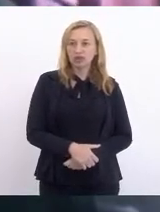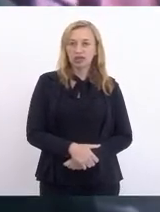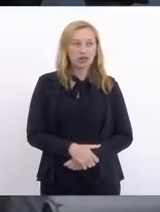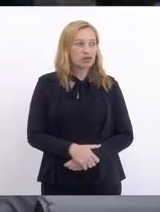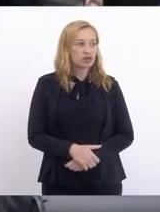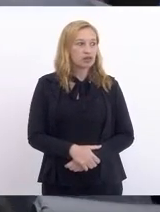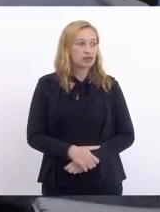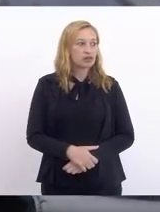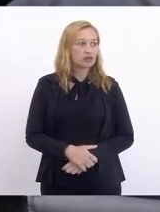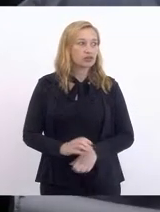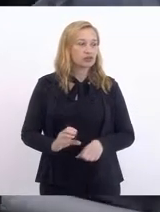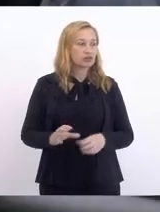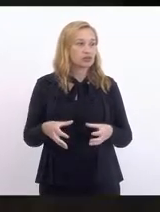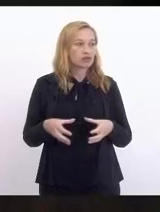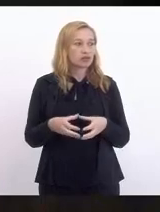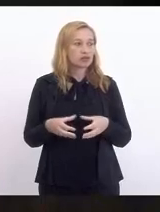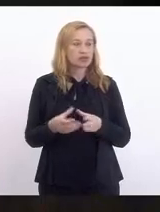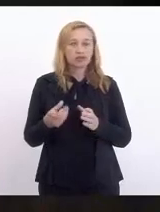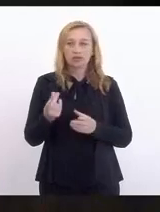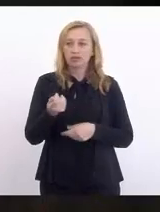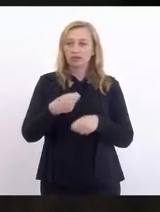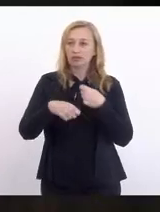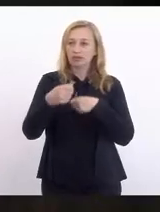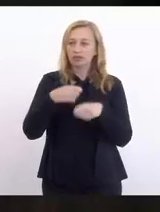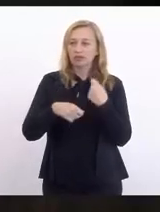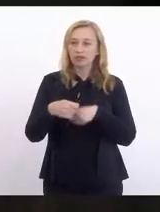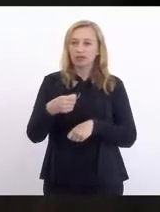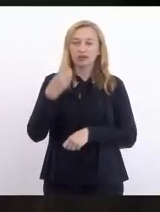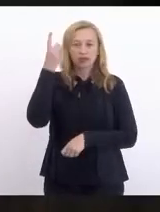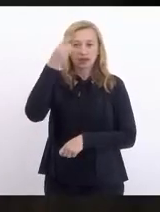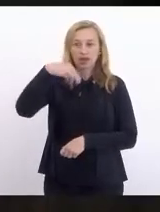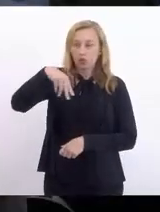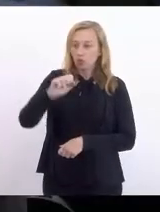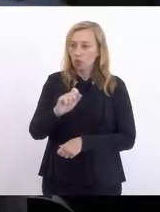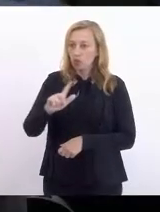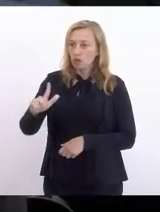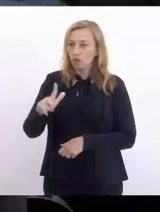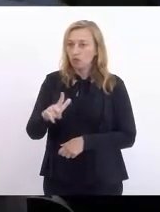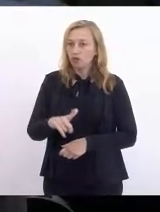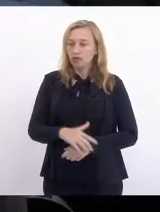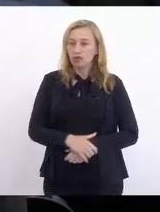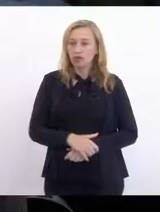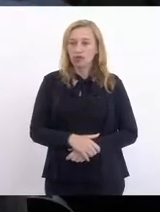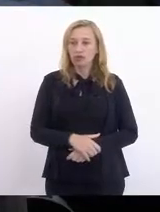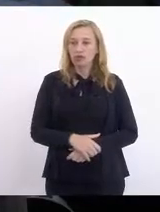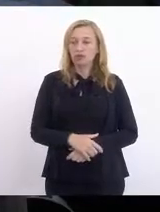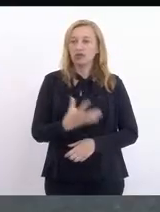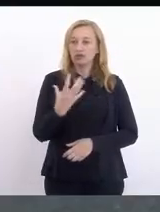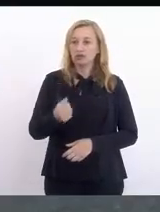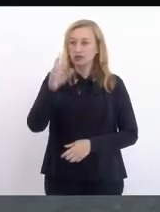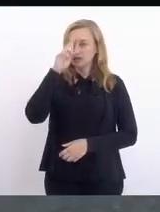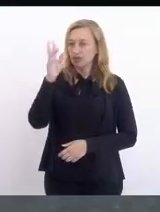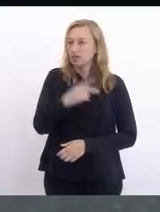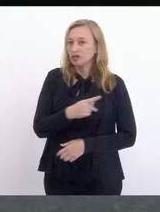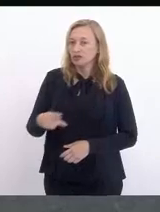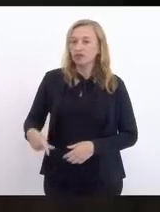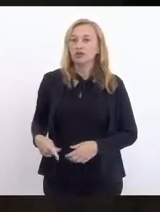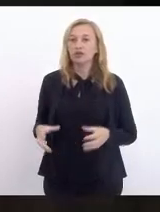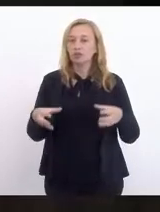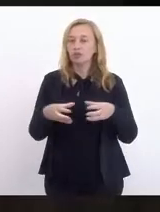e pela comissão de Economia Deputado Noel de Carvalho é favorável presidentes